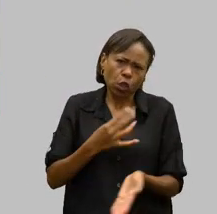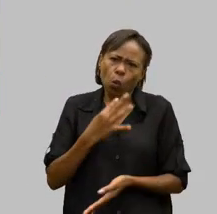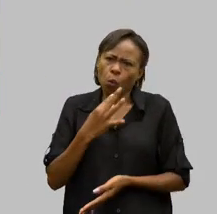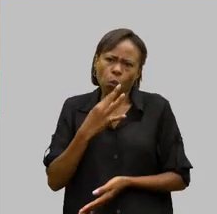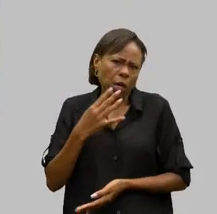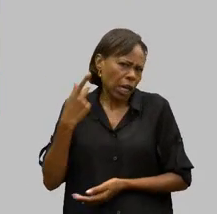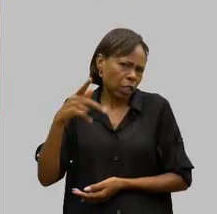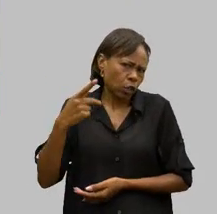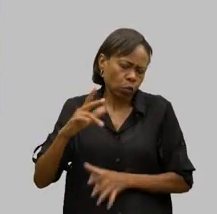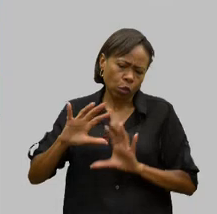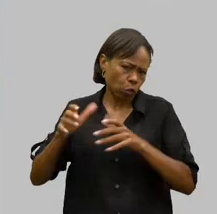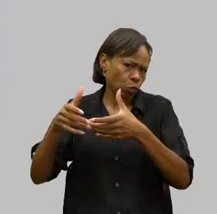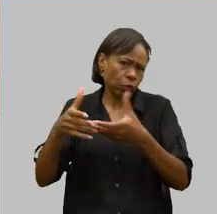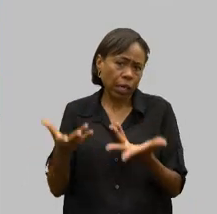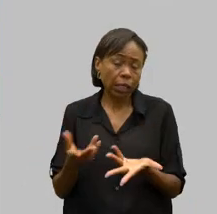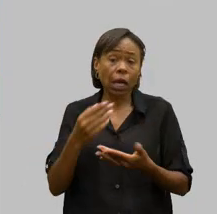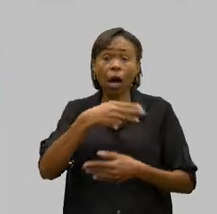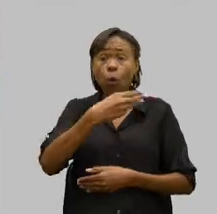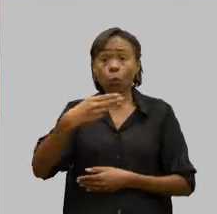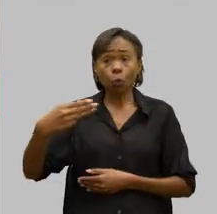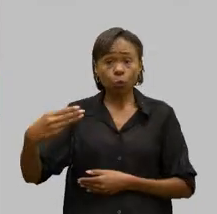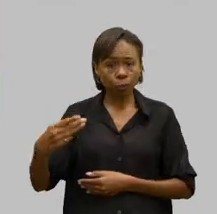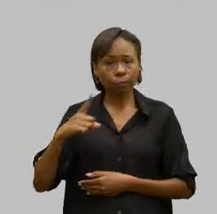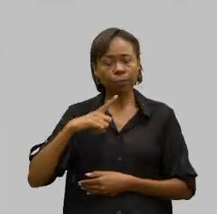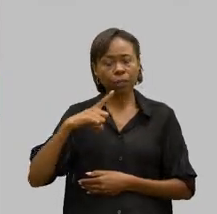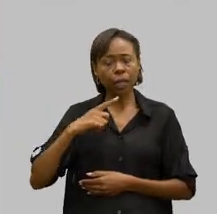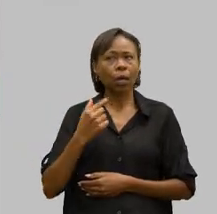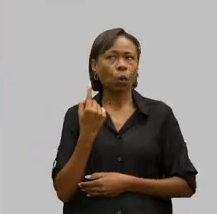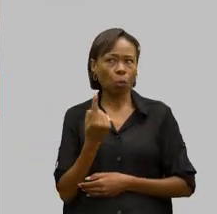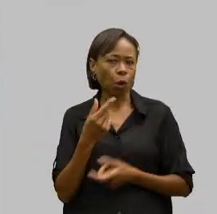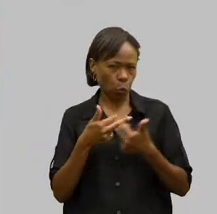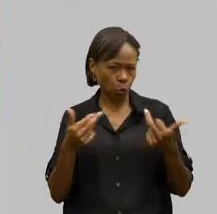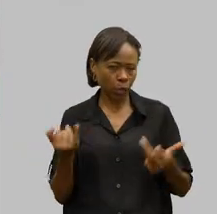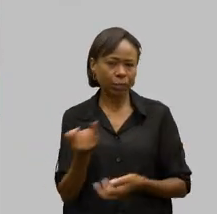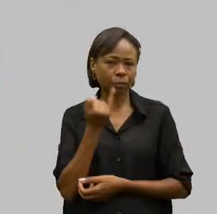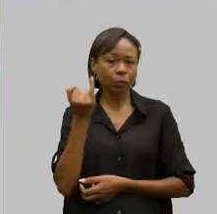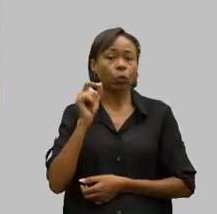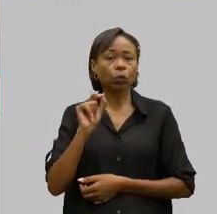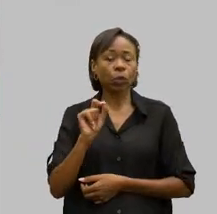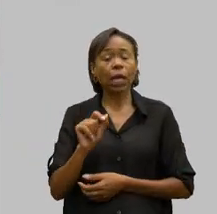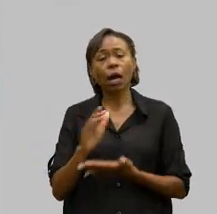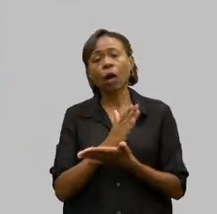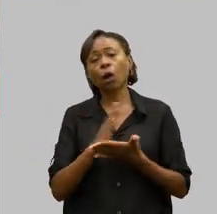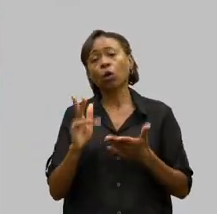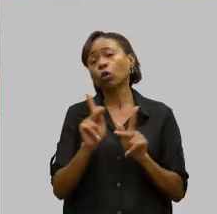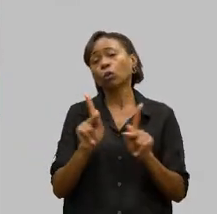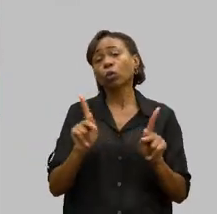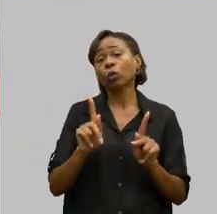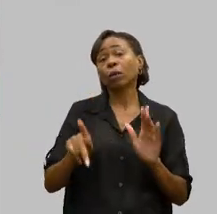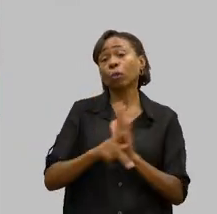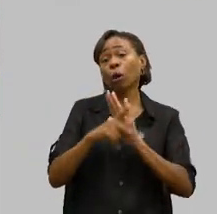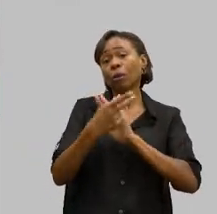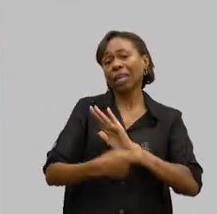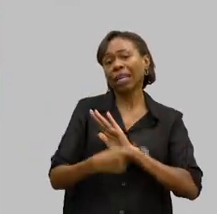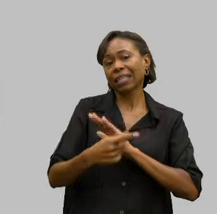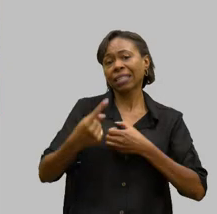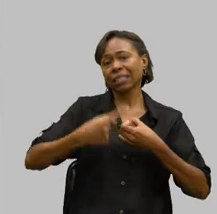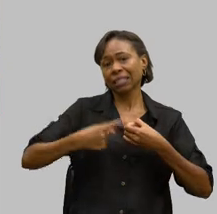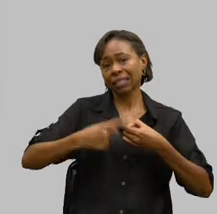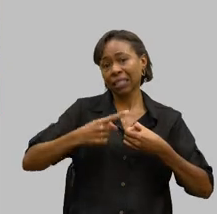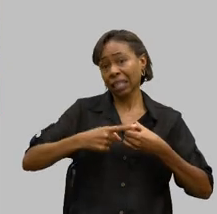capilarizados. A Adueng tem um negócio muito específico, interessante, que é ter professor que é da cidade. Então, isso gera um